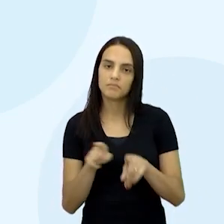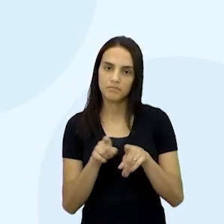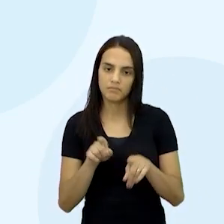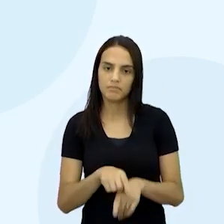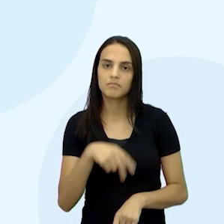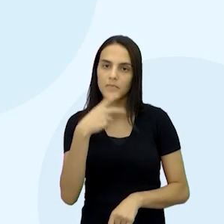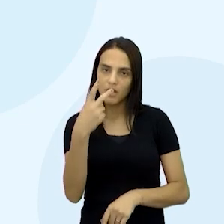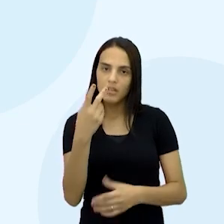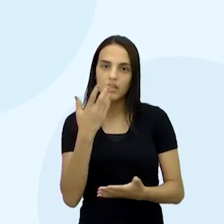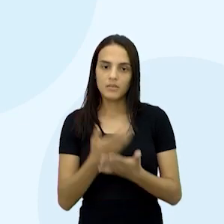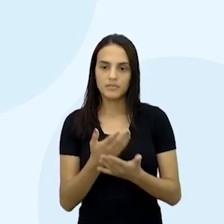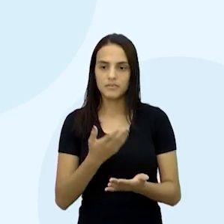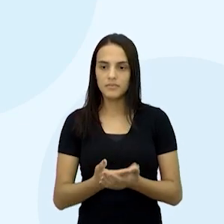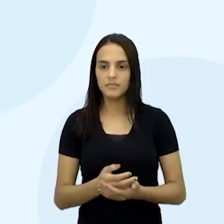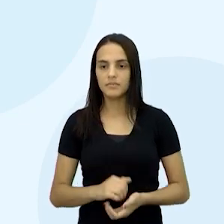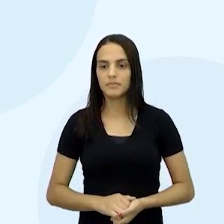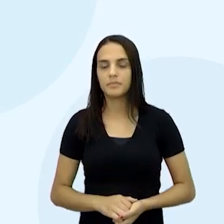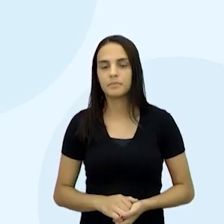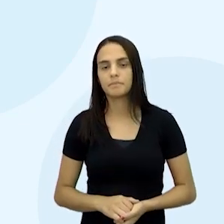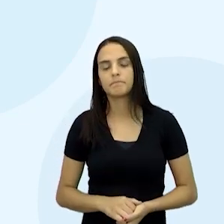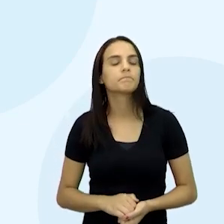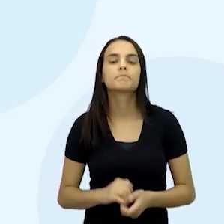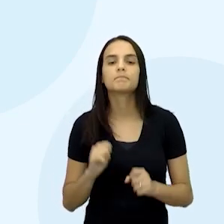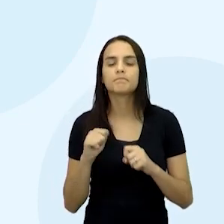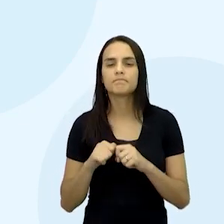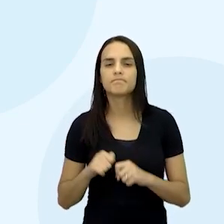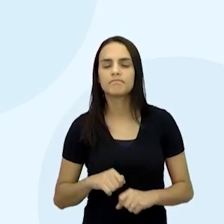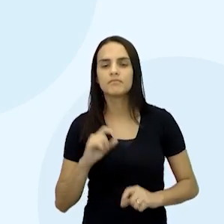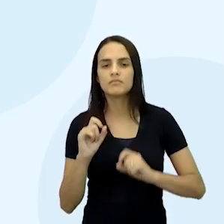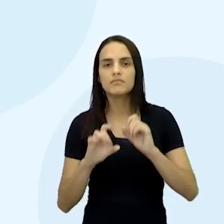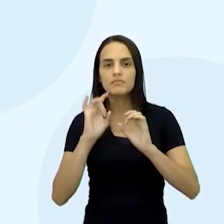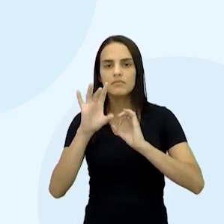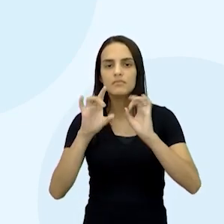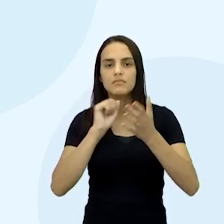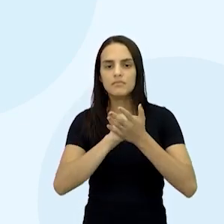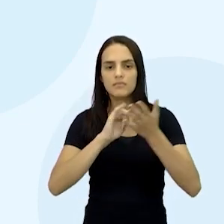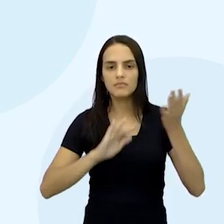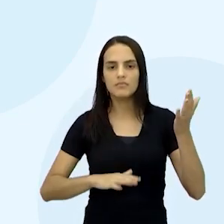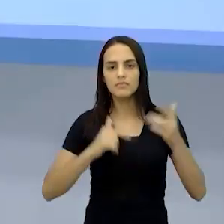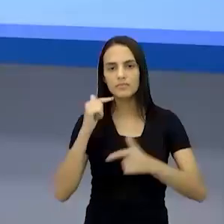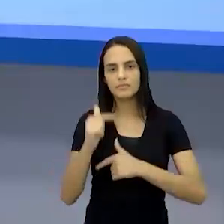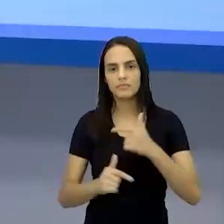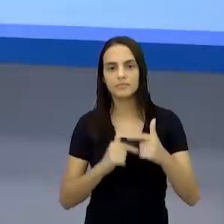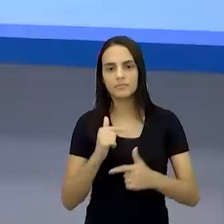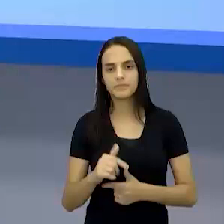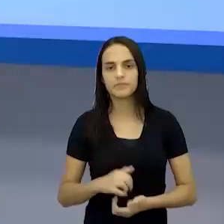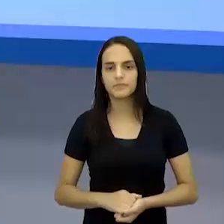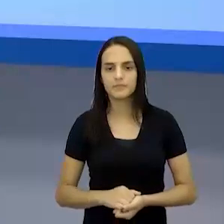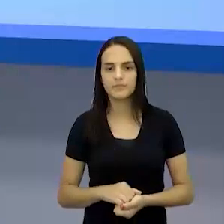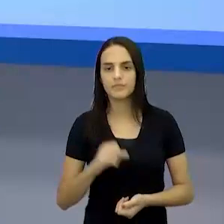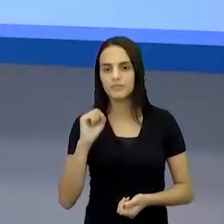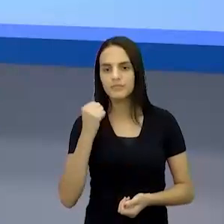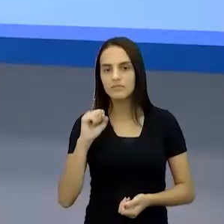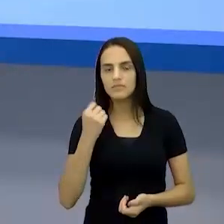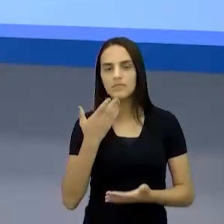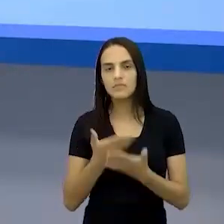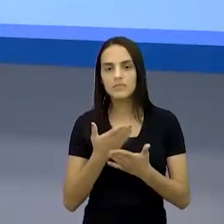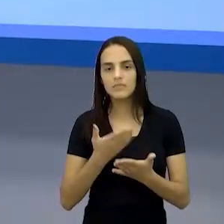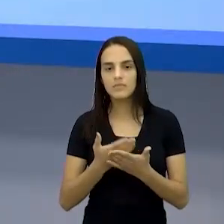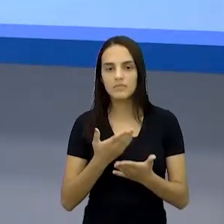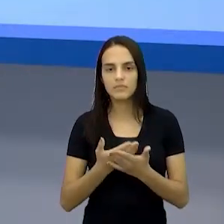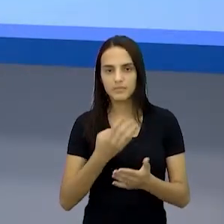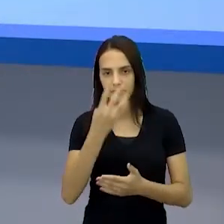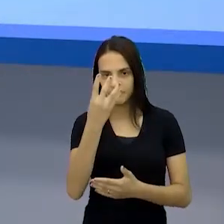aí em 2 aulas. O que faz aí cada atividade ser trabalhada em 8 aulas e